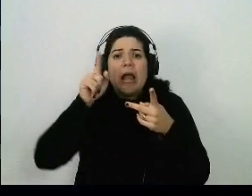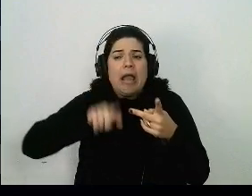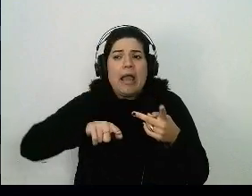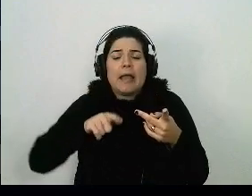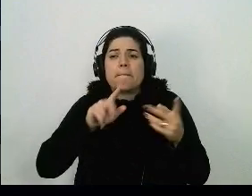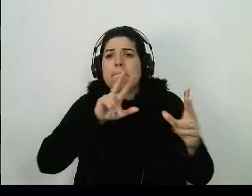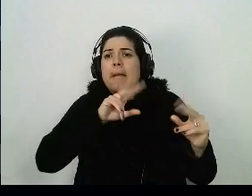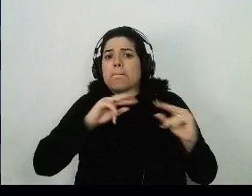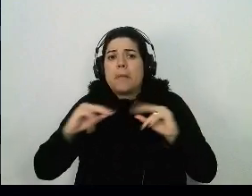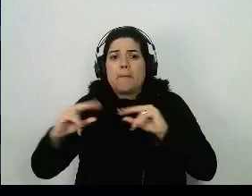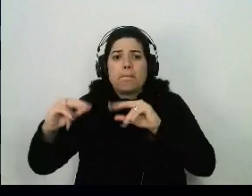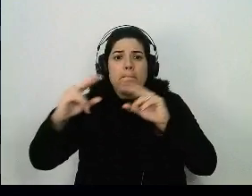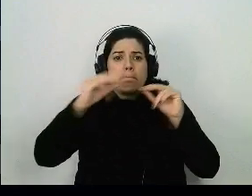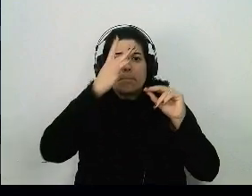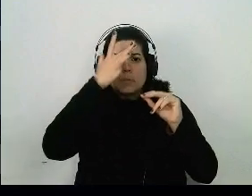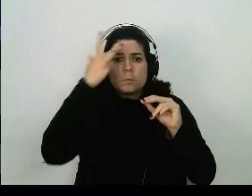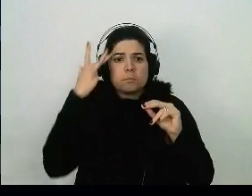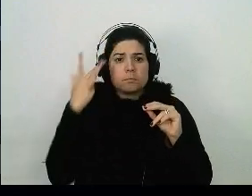povo?